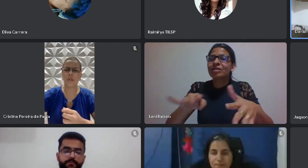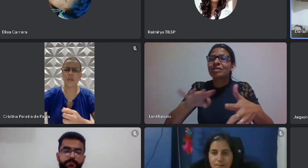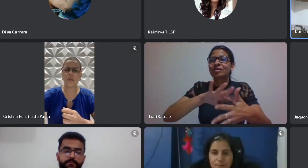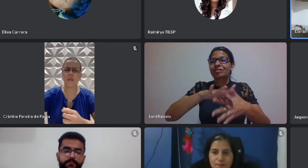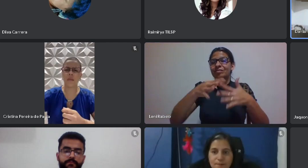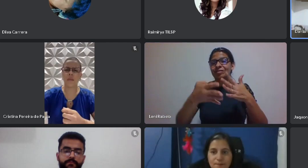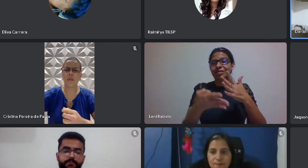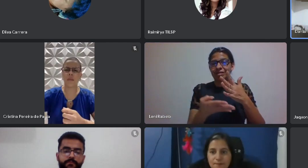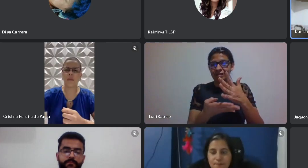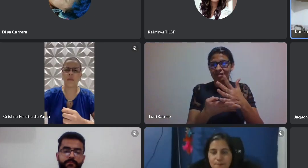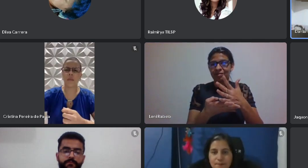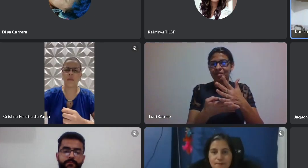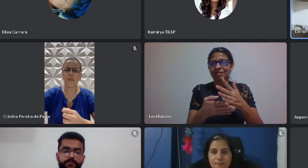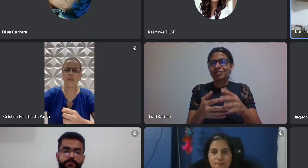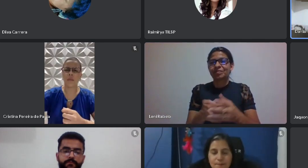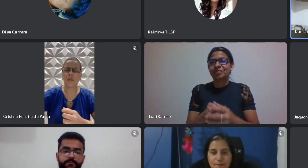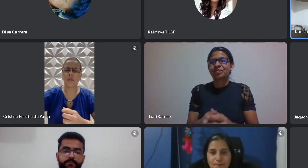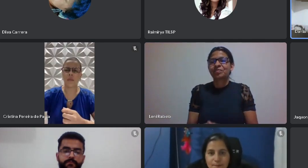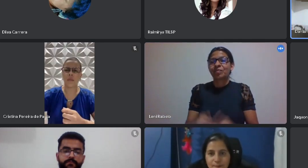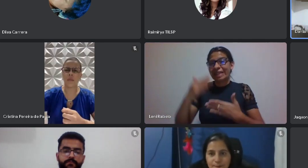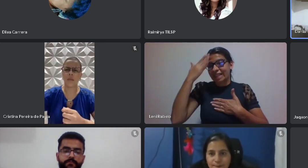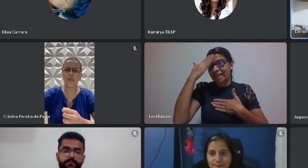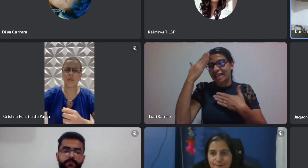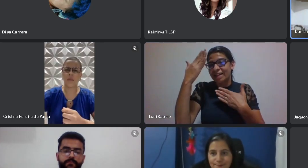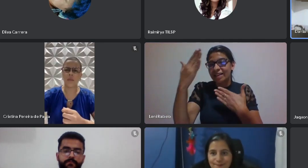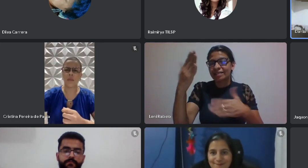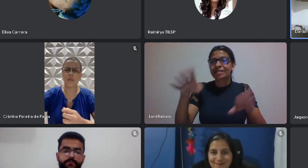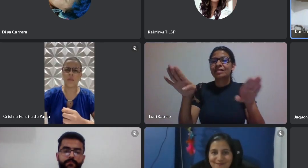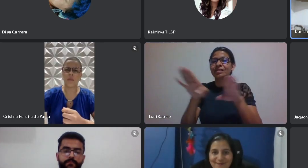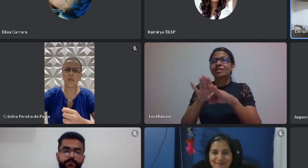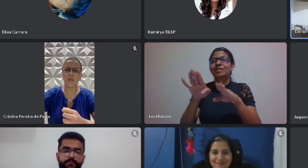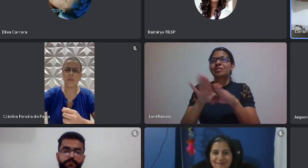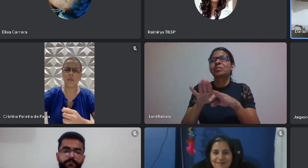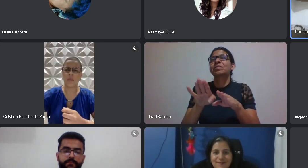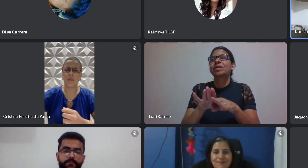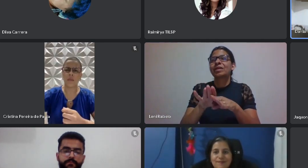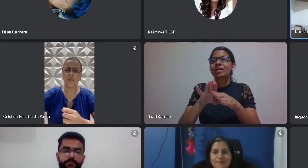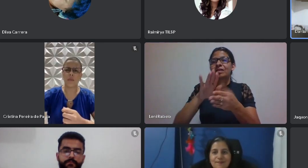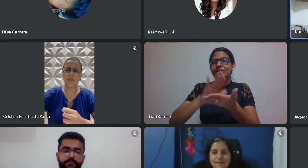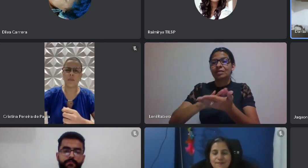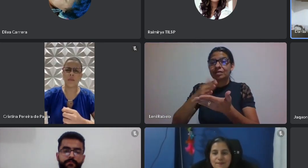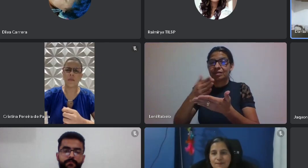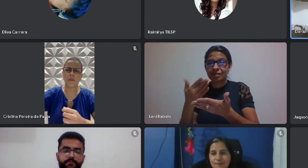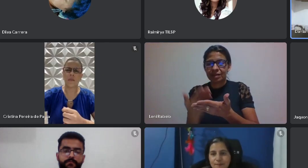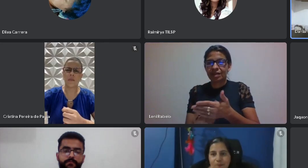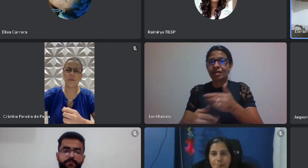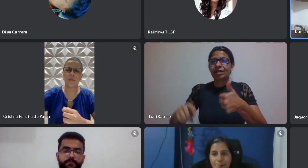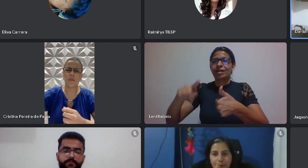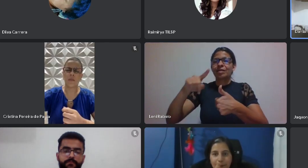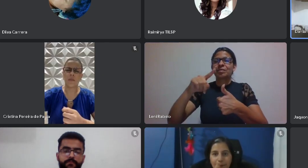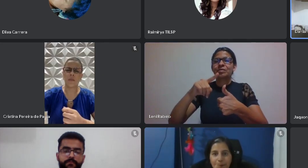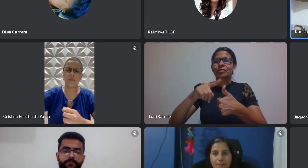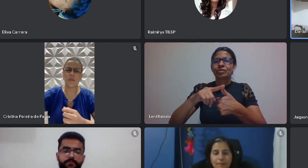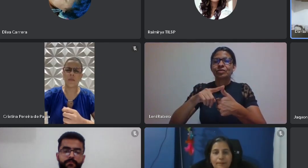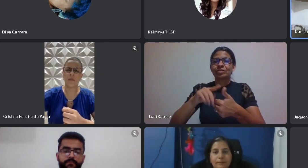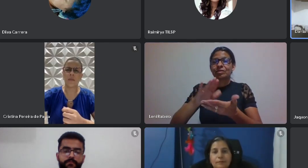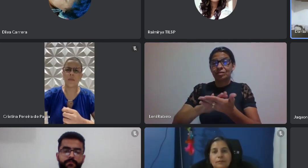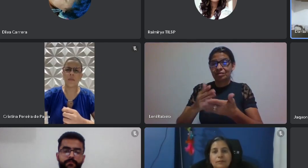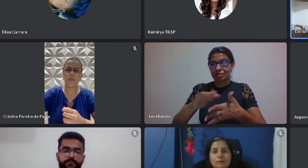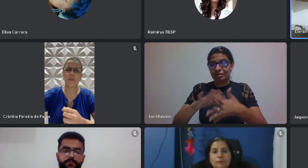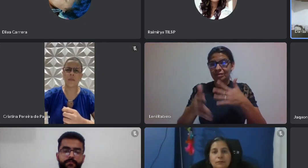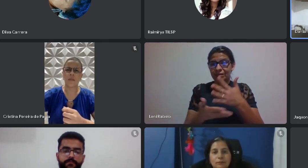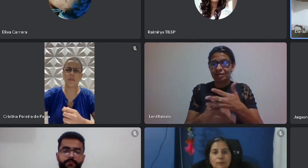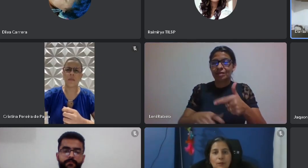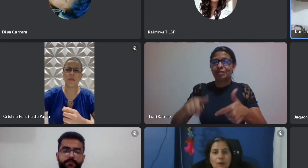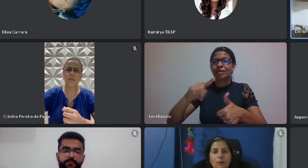a Libras. Agradeço também a presença das tradutoras e intérpretes de Libras, língua portuguesa, a Ana